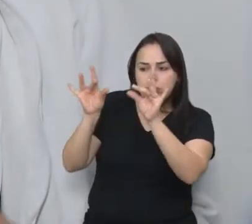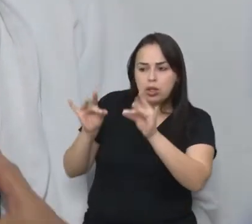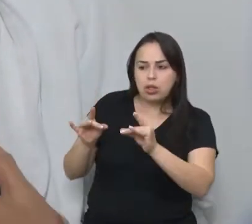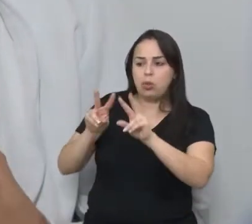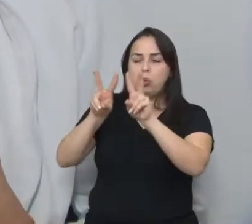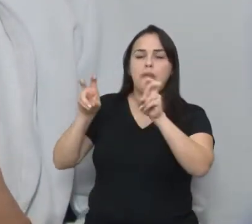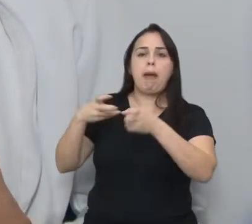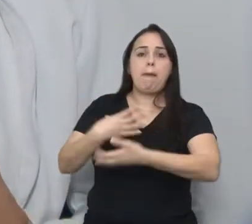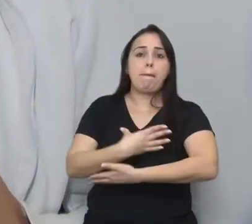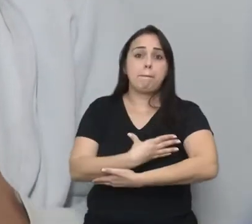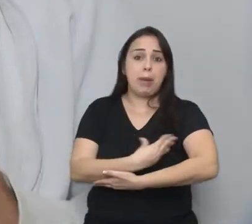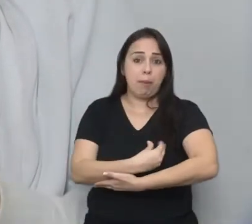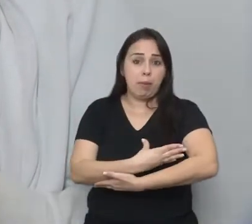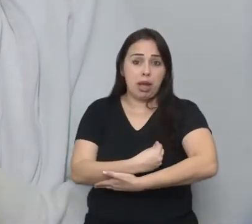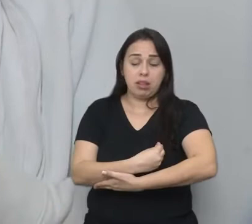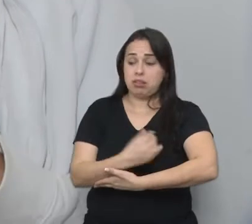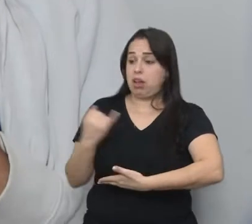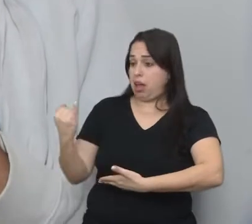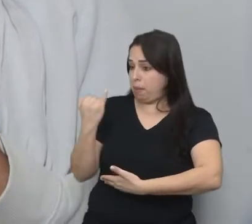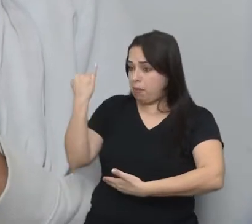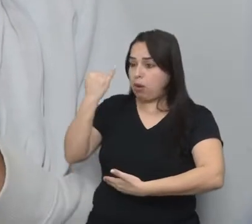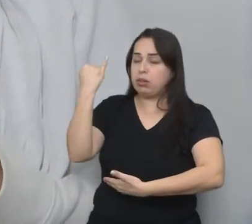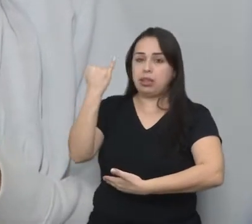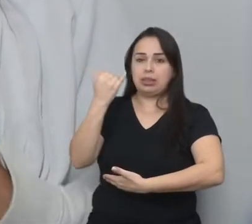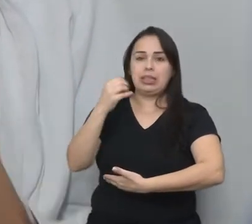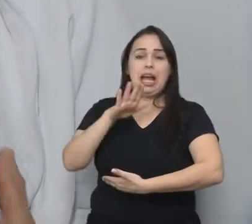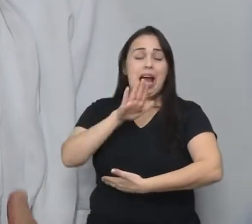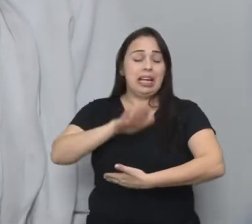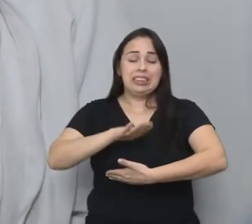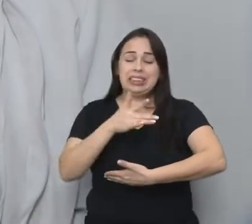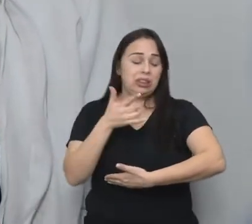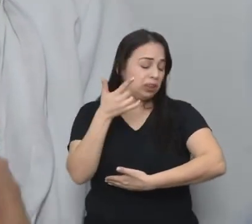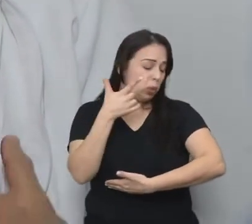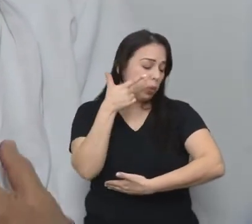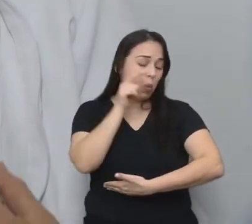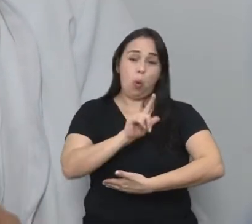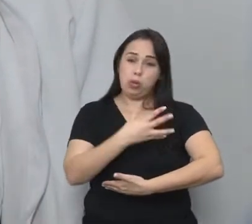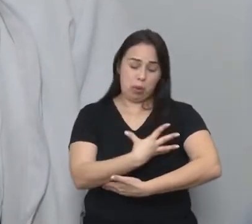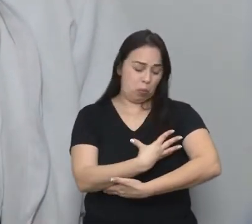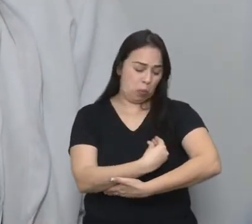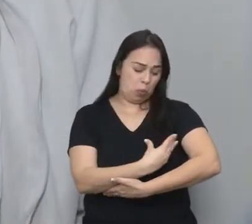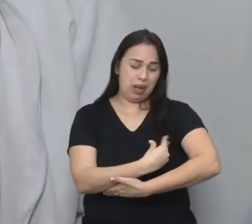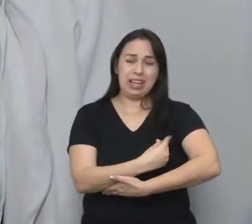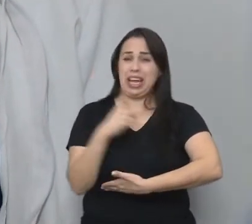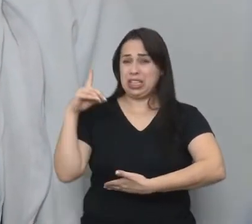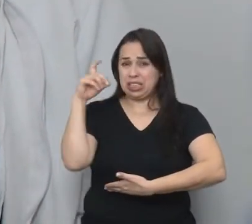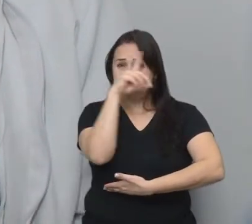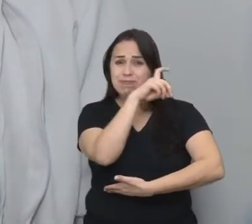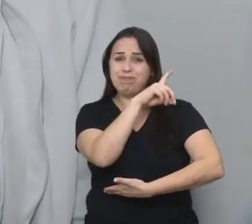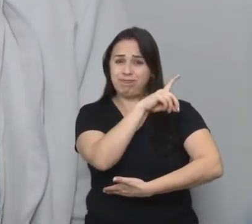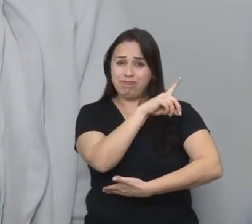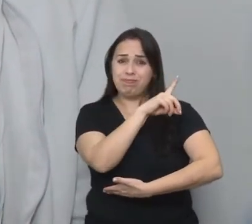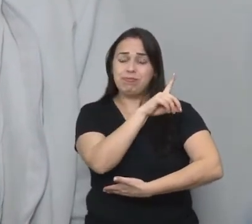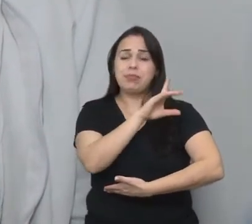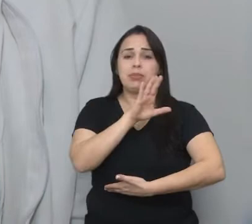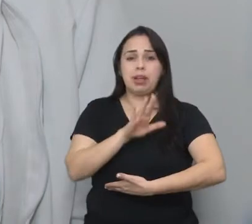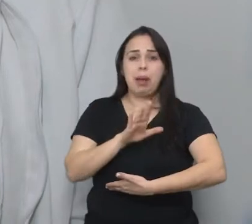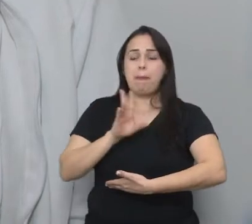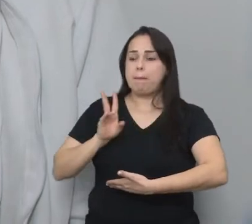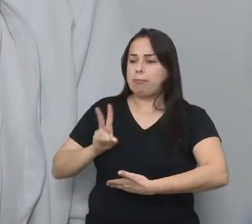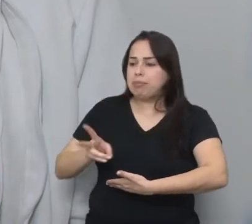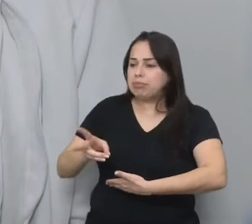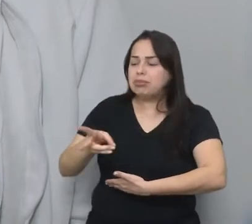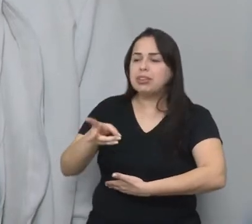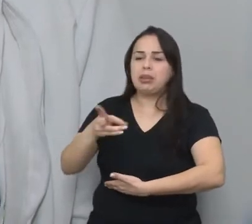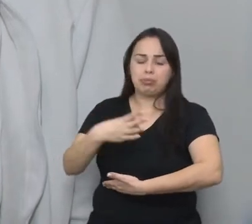sobre a amamentação, a importância dela manter o leite dela, mesmo que o bebê não consiga sugar, que essa é uma das dificuldades da fissura,